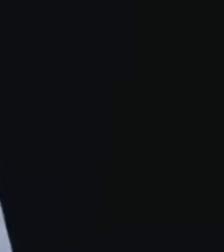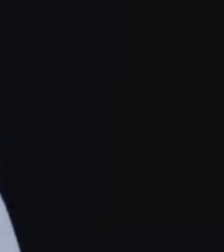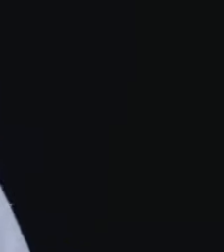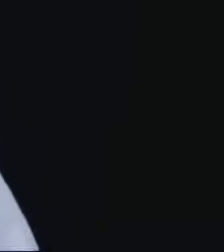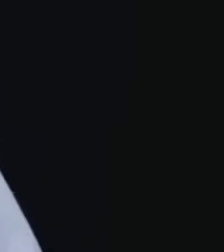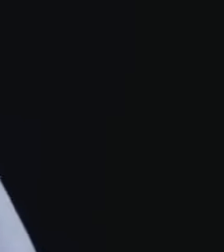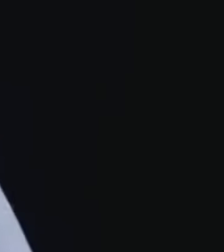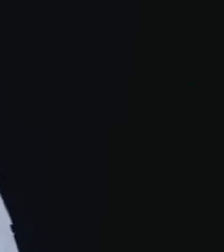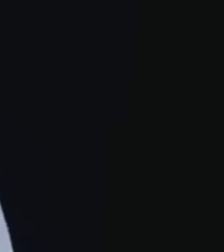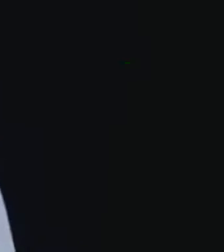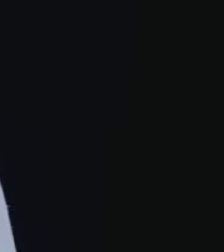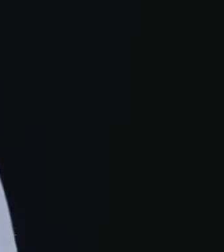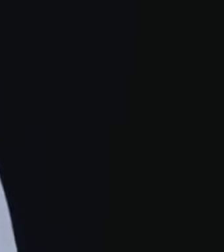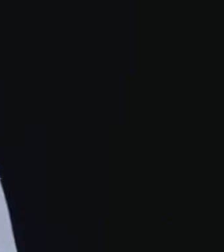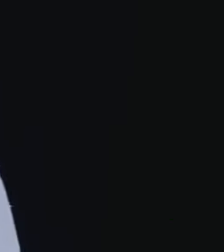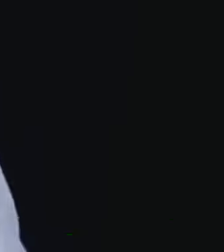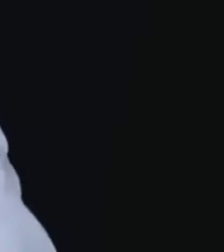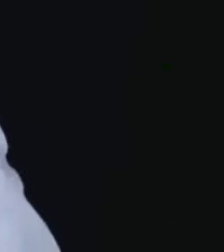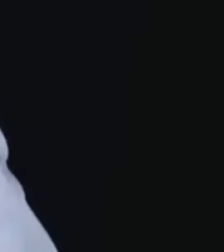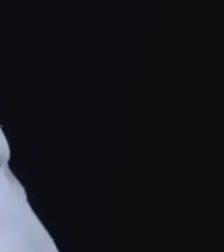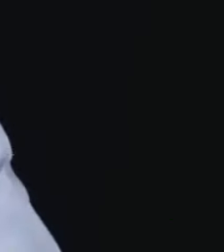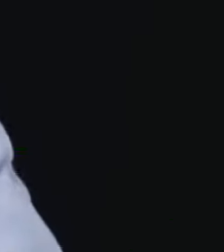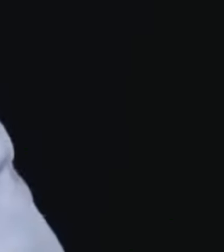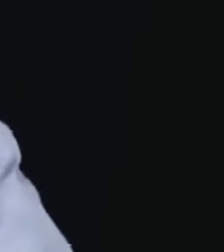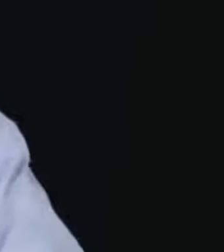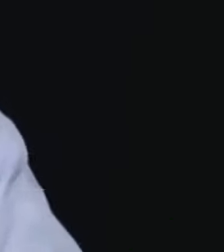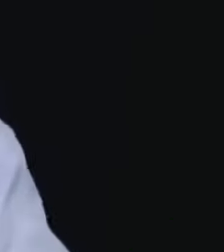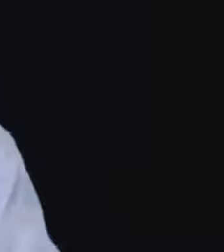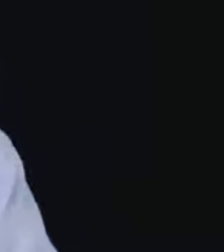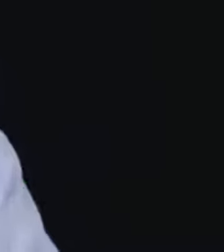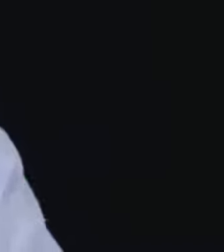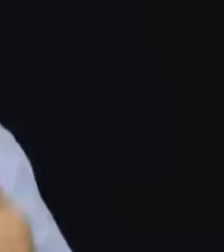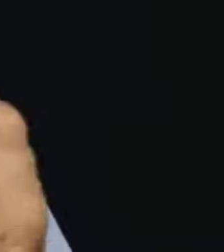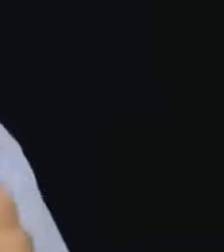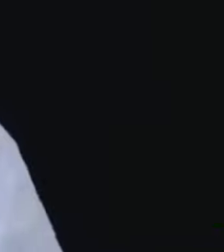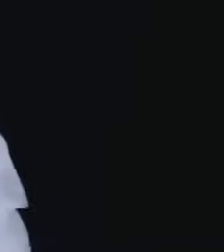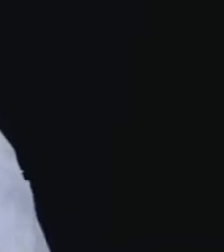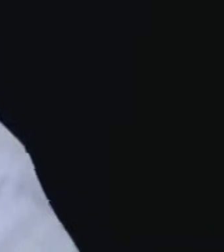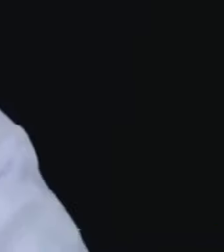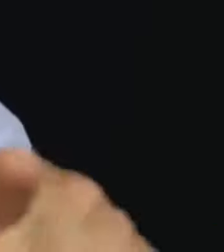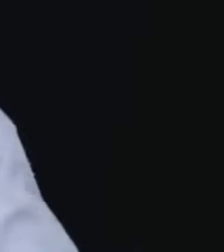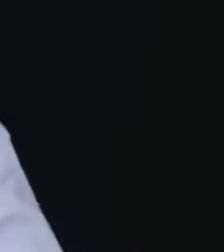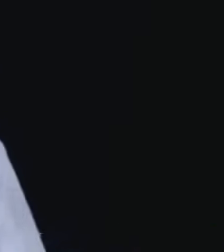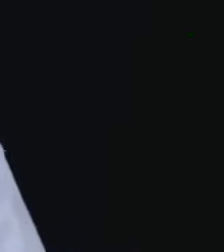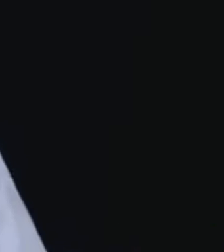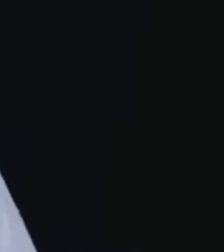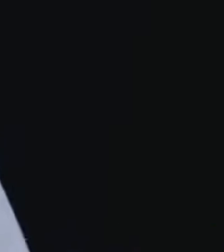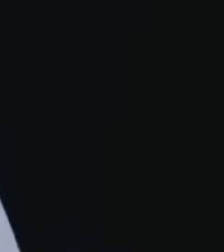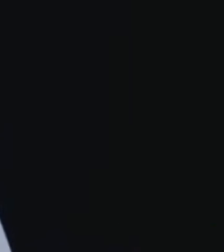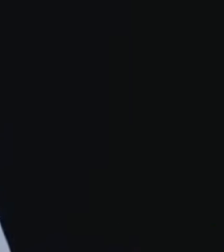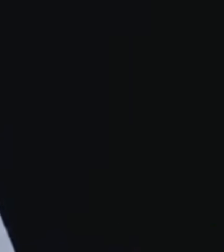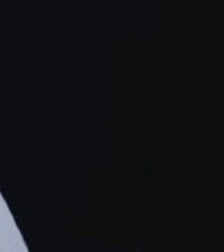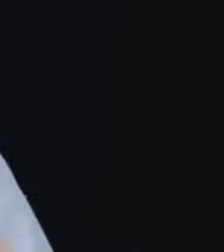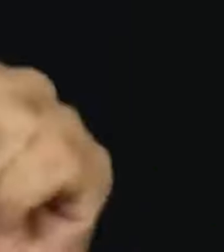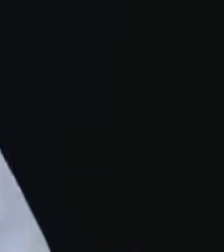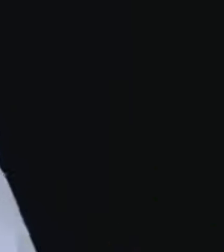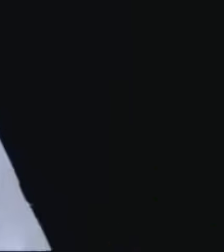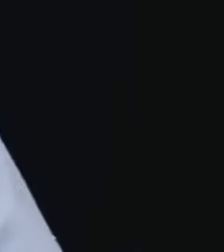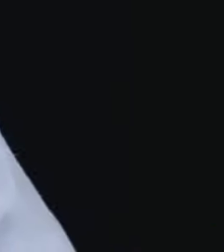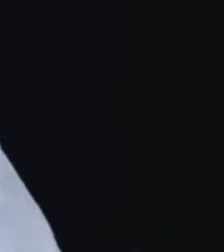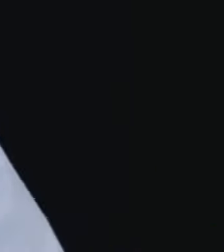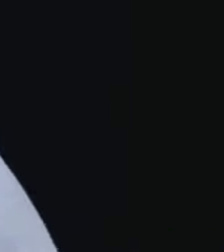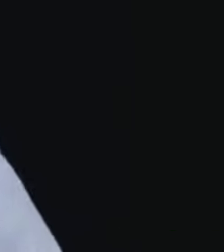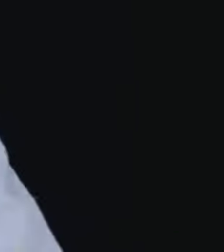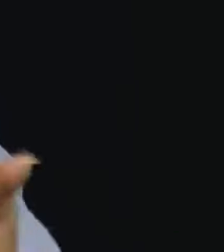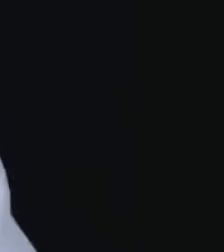e incomplacência. Sim, pelo arbítrio de legislar, censurar, denunciar,